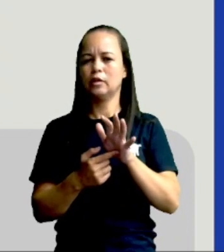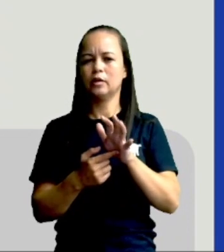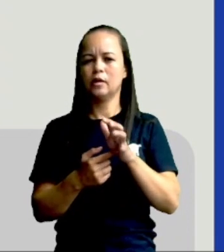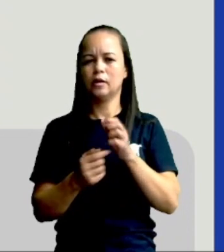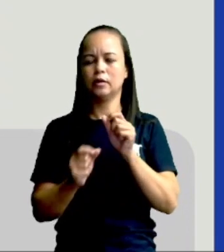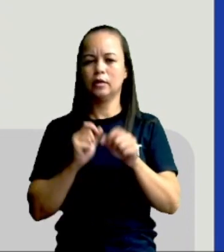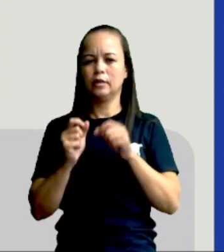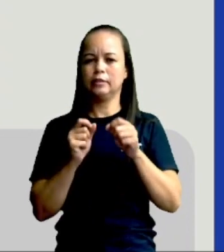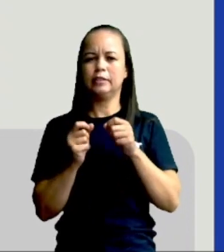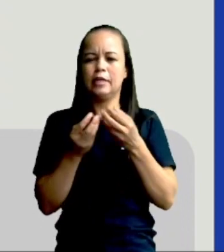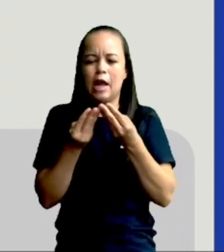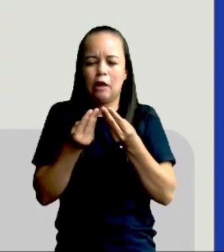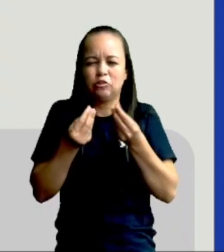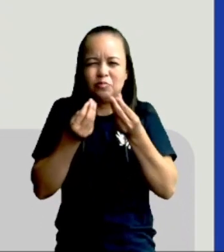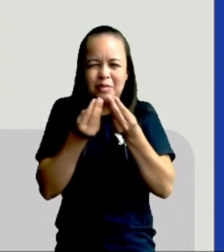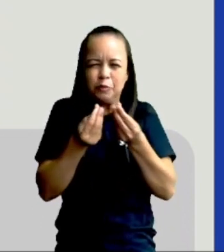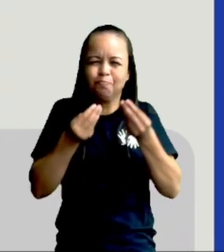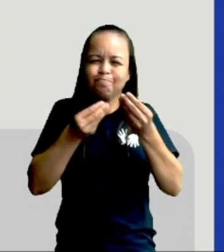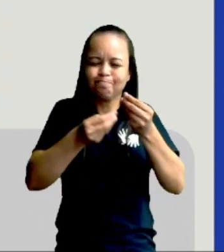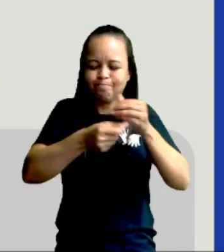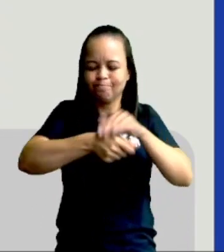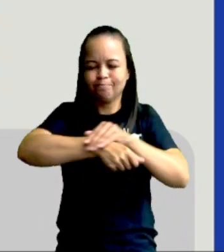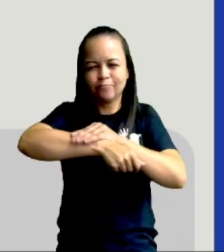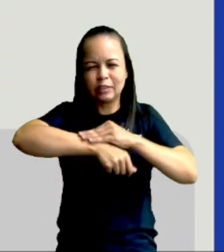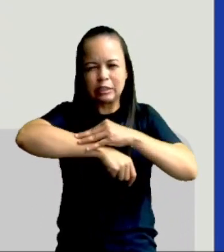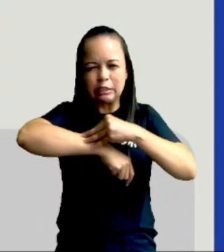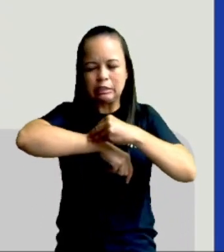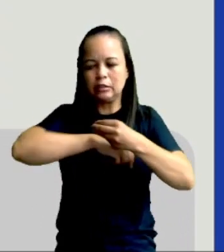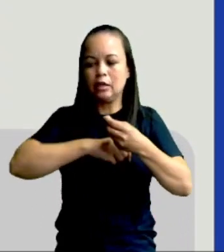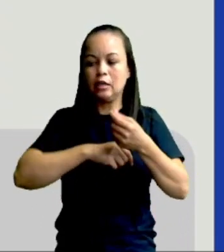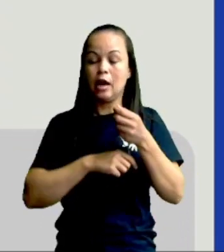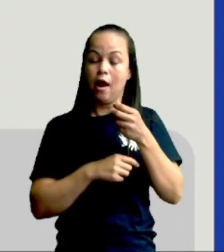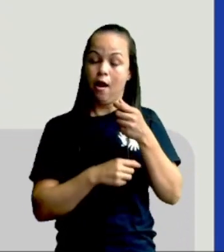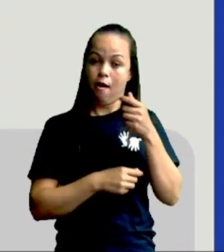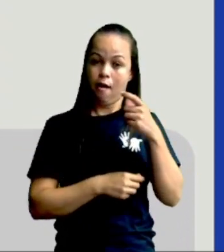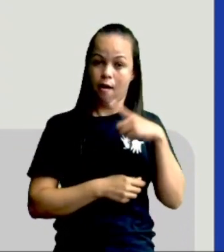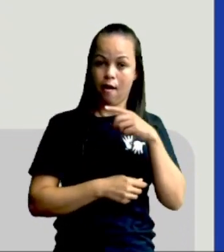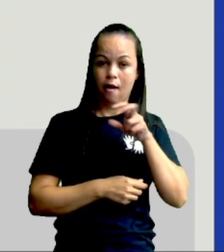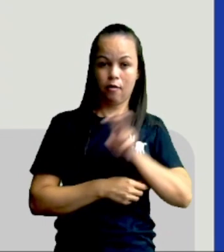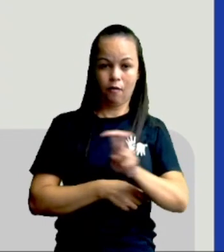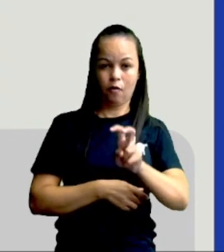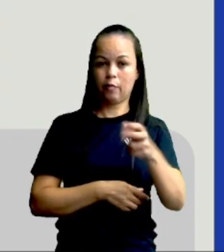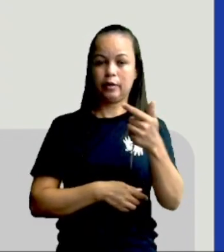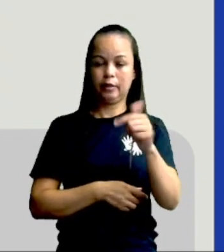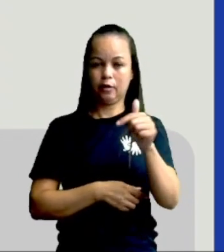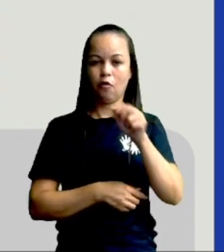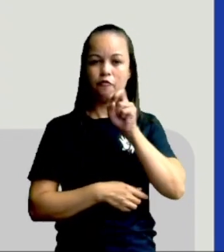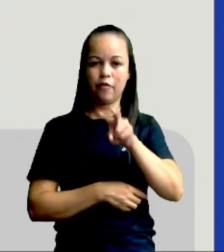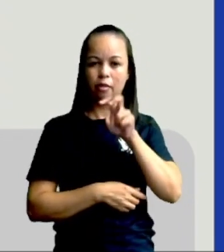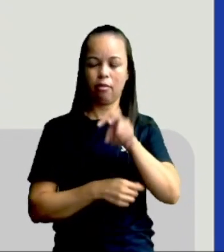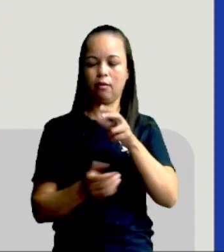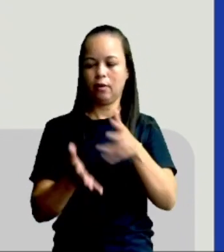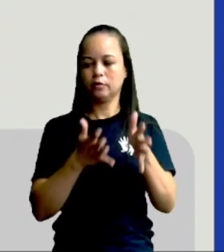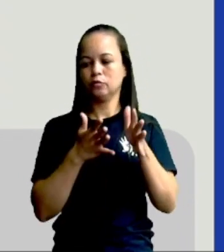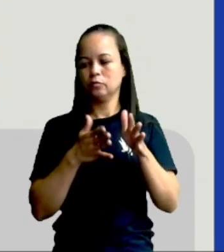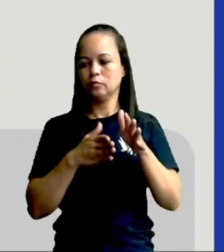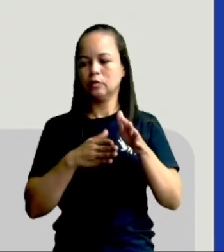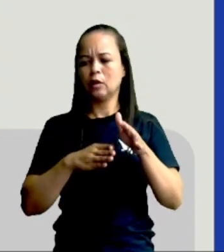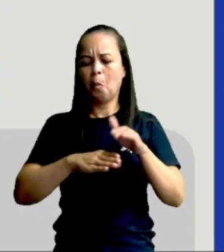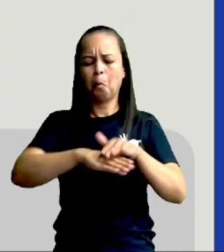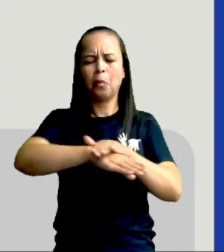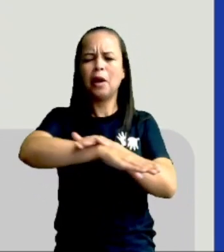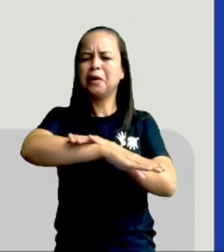de aspereza. Já a cobra não venenosa, ela possui as escamas bem justas postas,